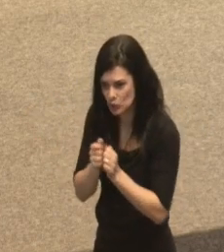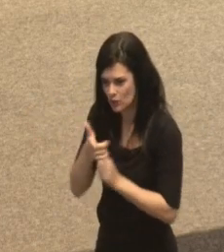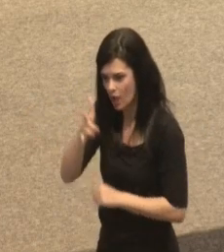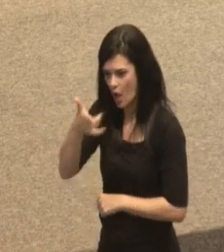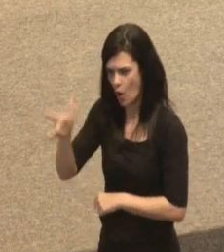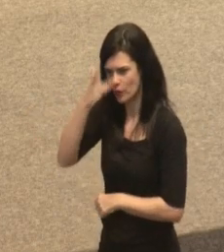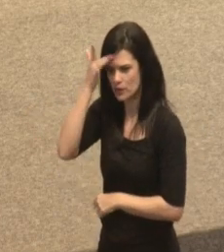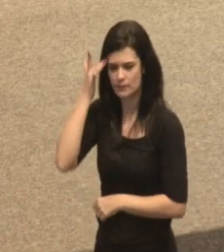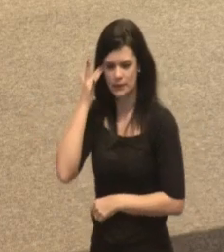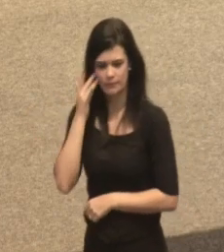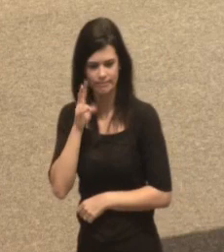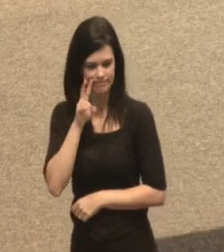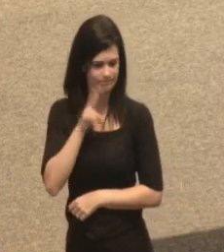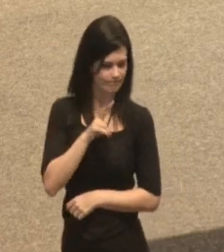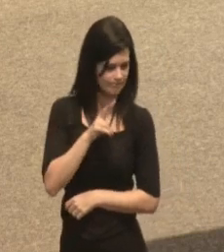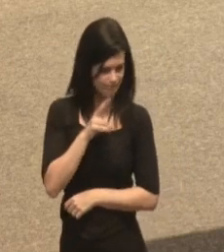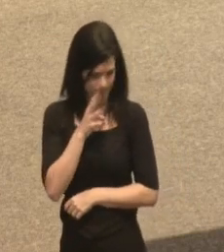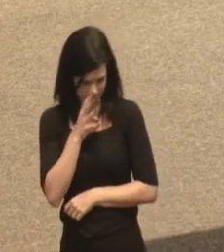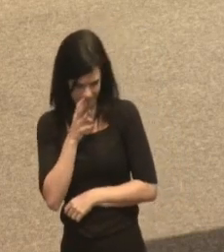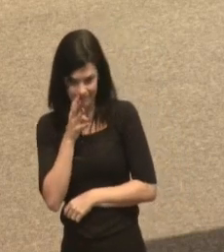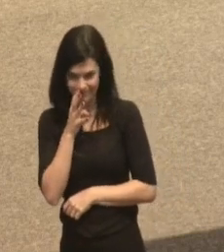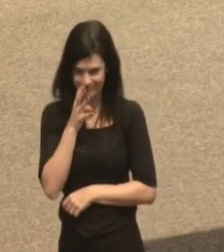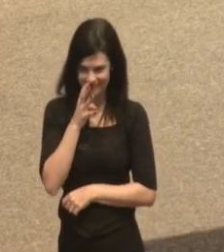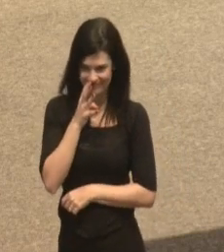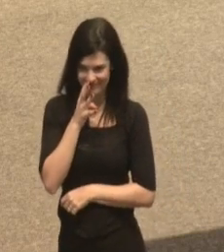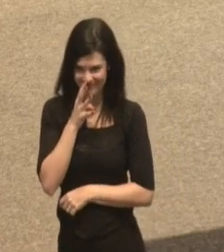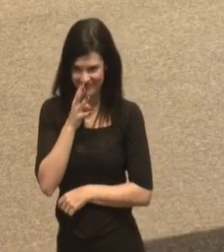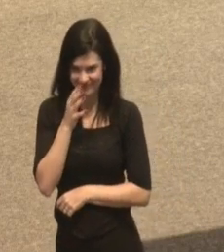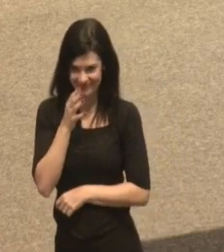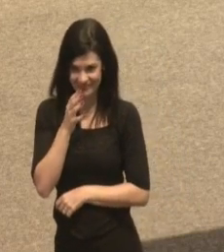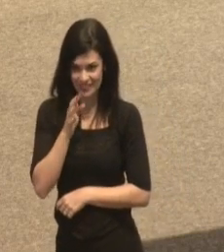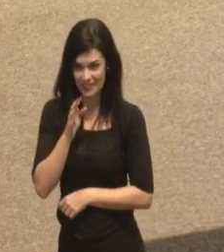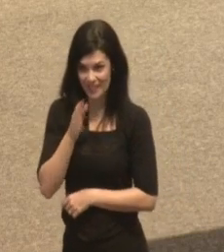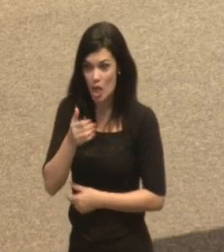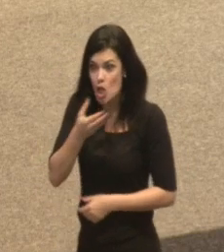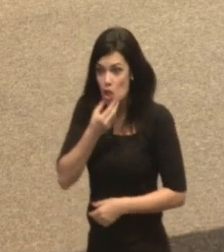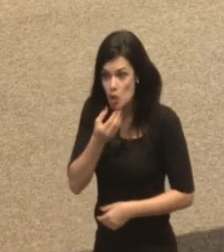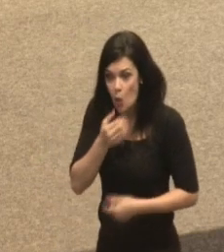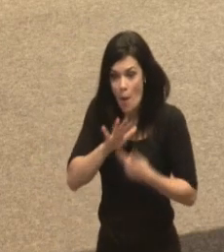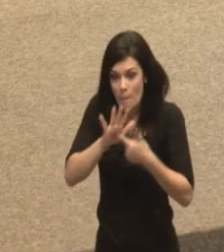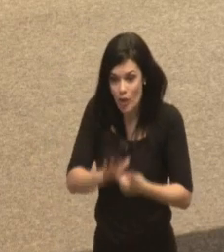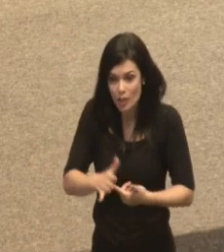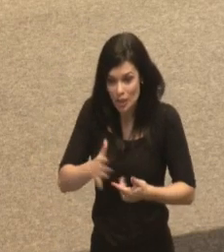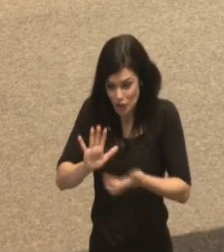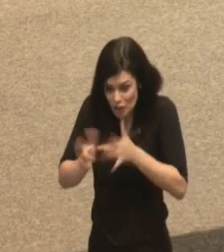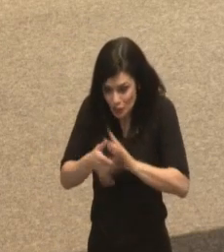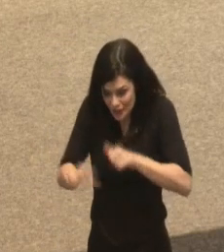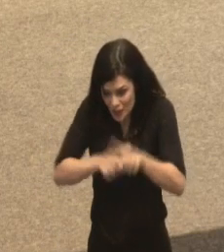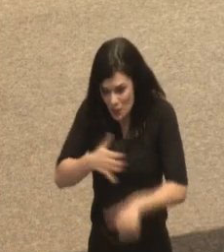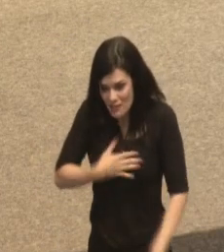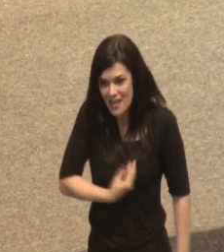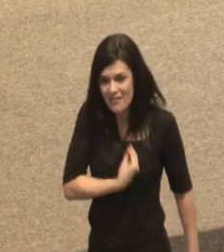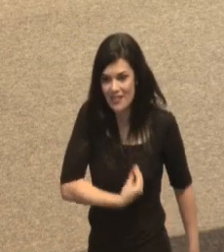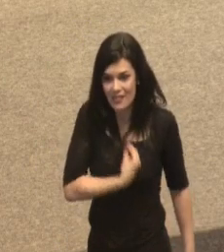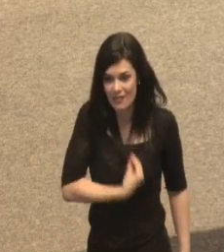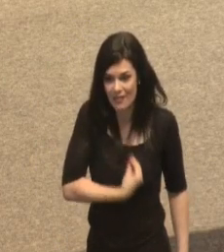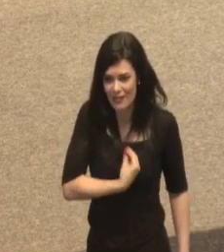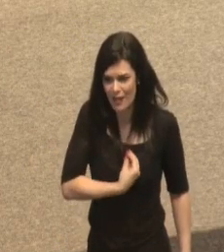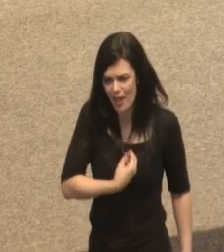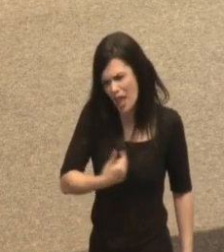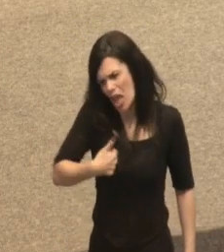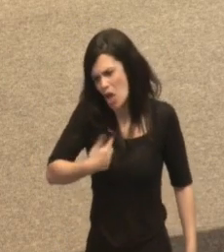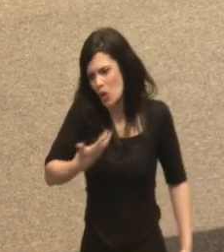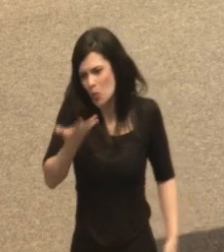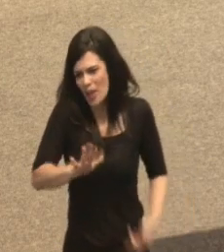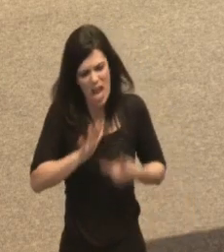vai acontecer? Aí ele falou a senha, Jesus transformou a minha vida. Eu não vim aqui lhe mostrar, pastor, que eu fui um